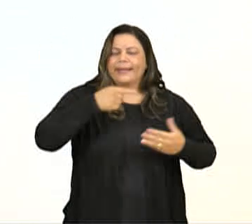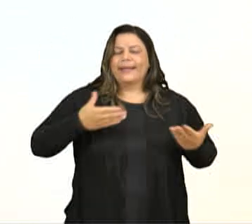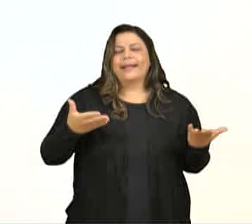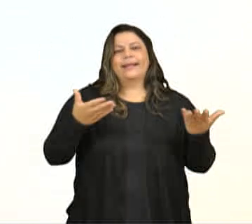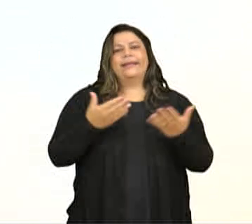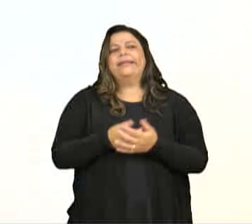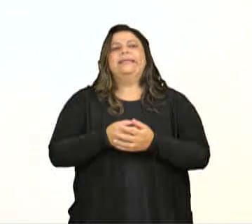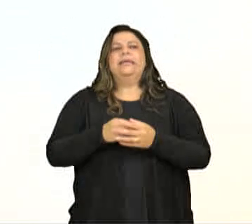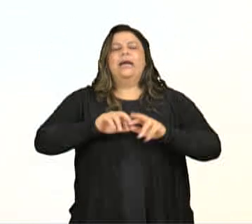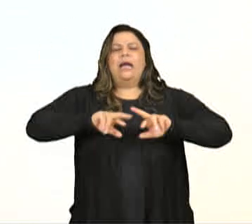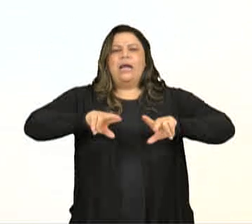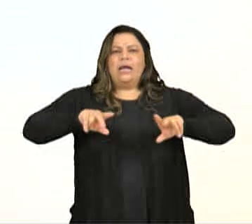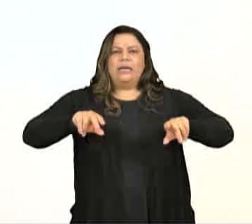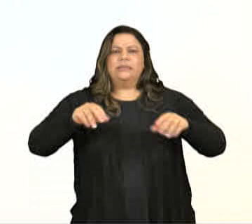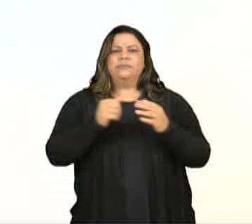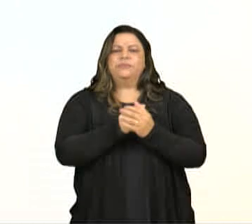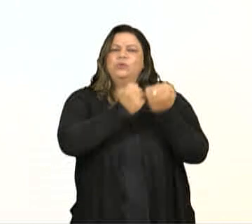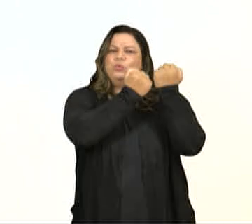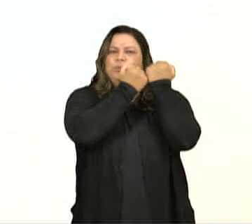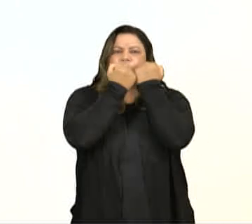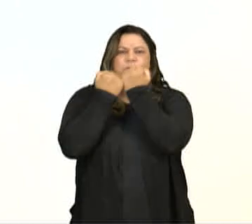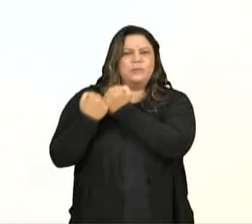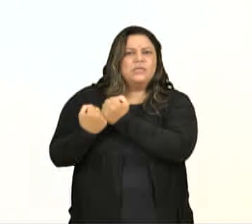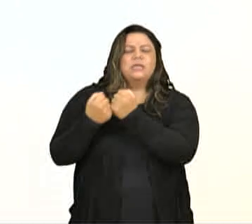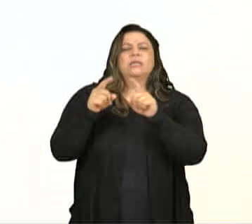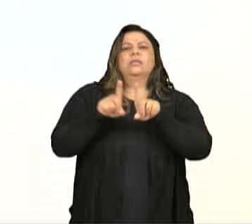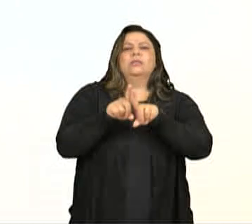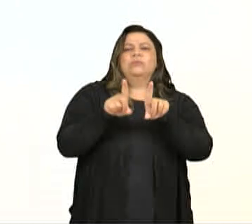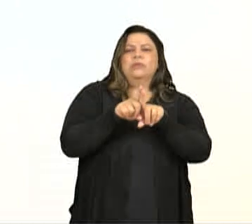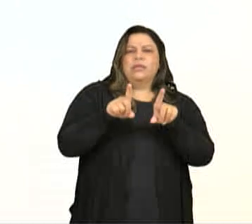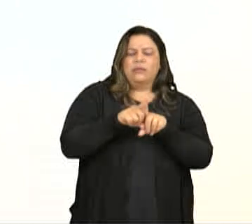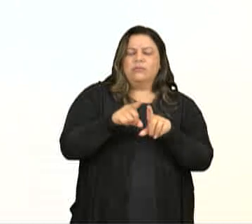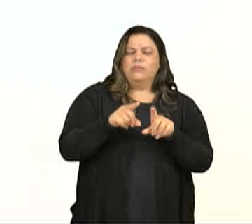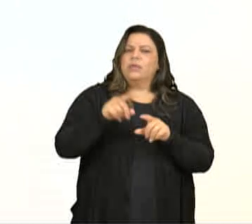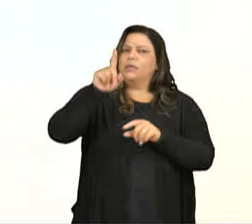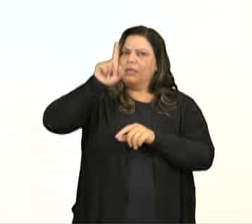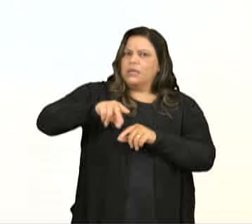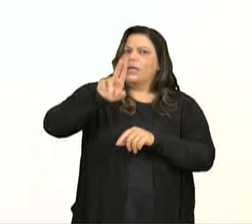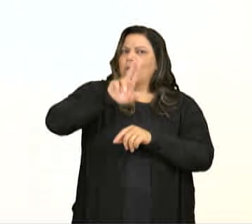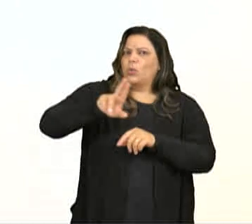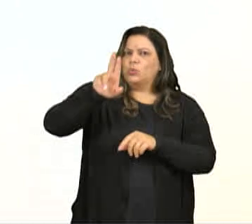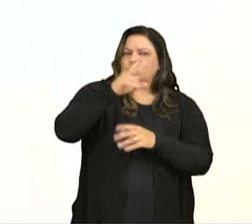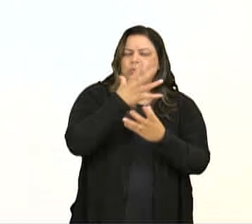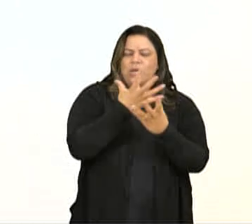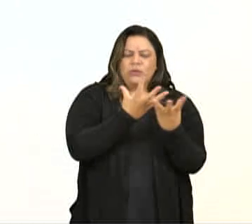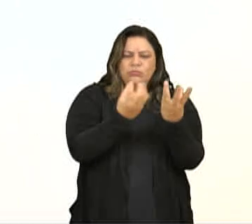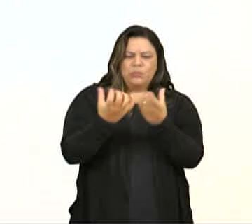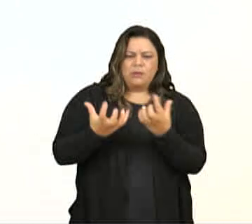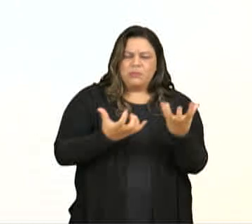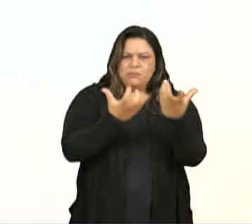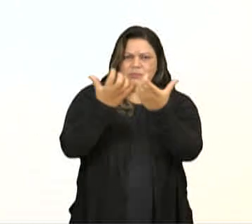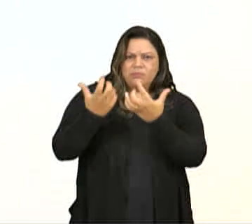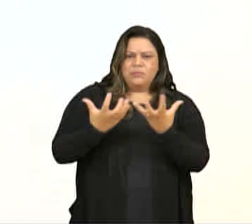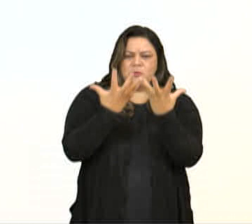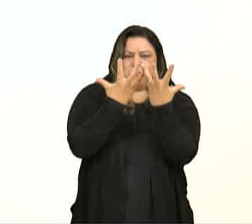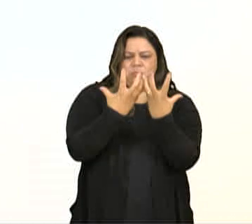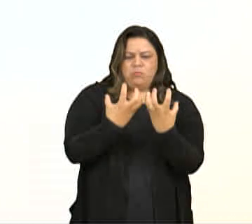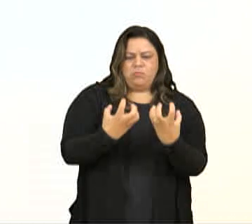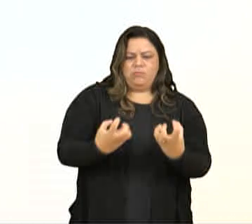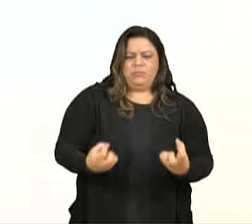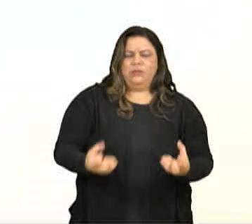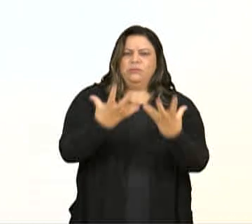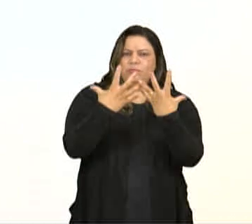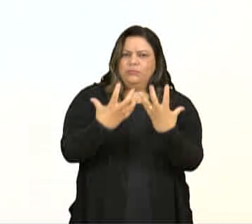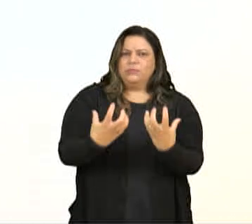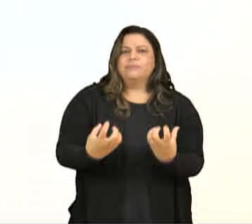cana, a palha do milho, são utilizados então como combustível. Você pode queimar e ele pode aquecer ali e